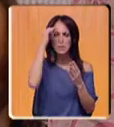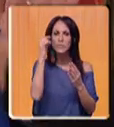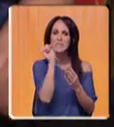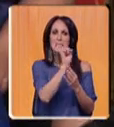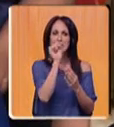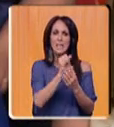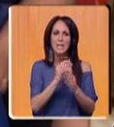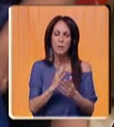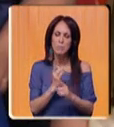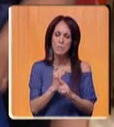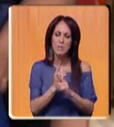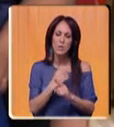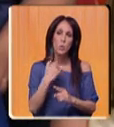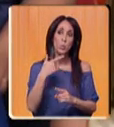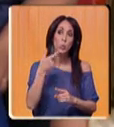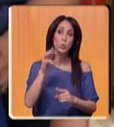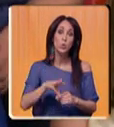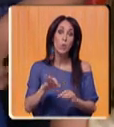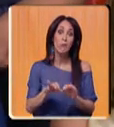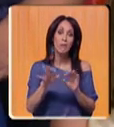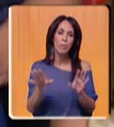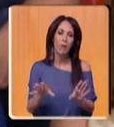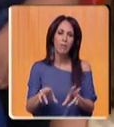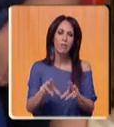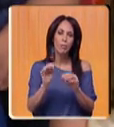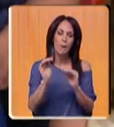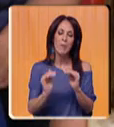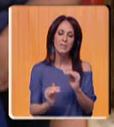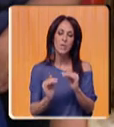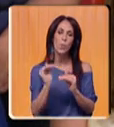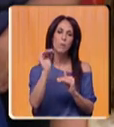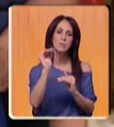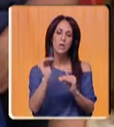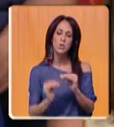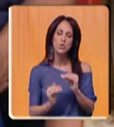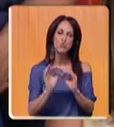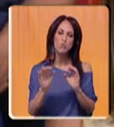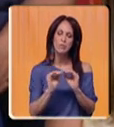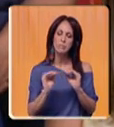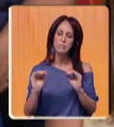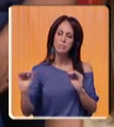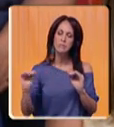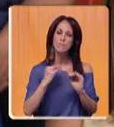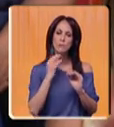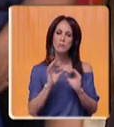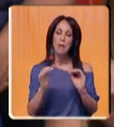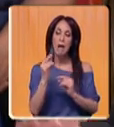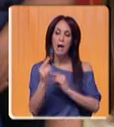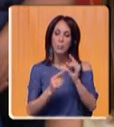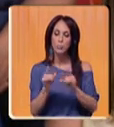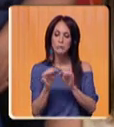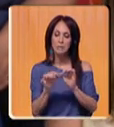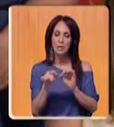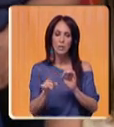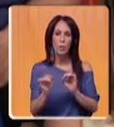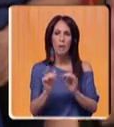Sério. E pronto, continuo a manter as mesmas tonalidades de sempre, não tive nunca necessidade de as baixar. Tenho a impressão que mesmo algumas canções como esta